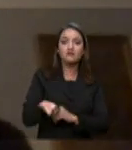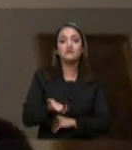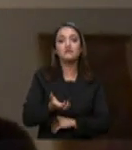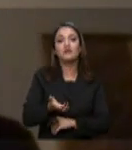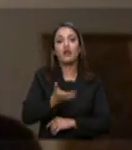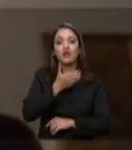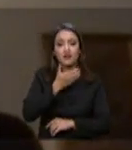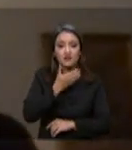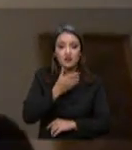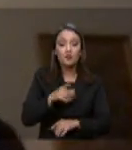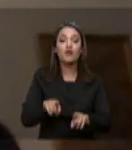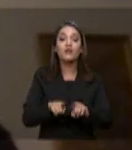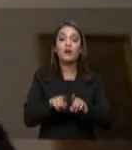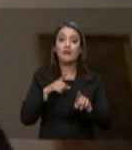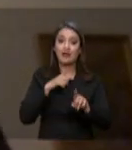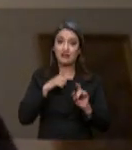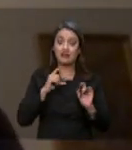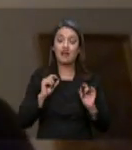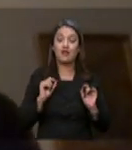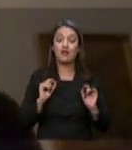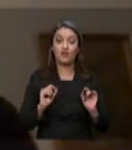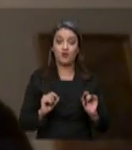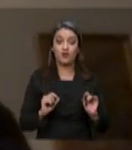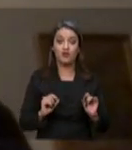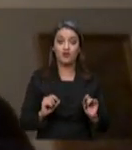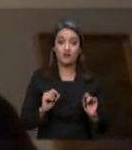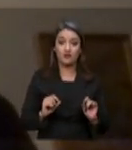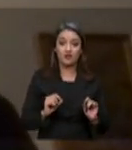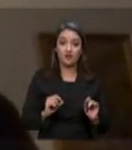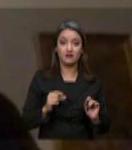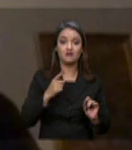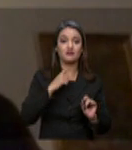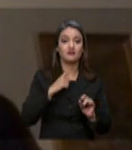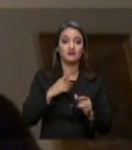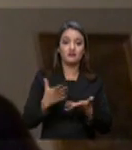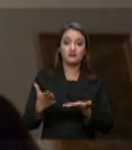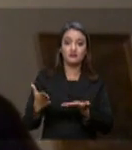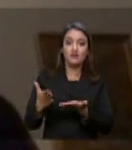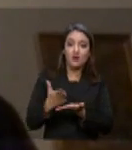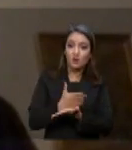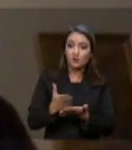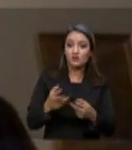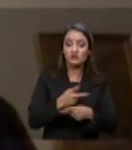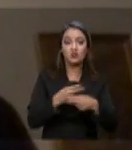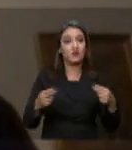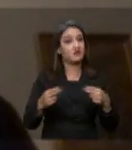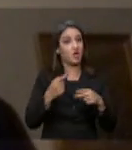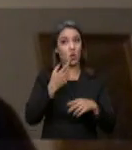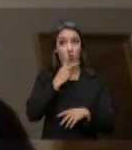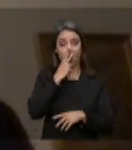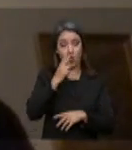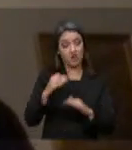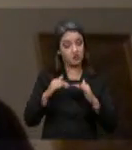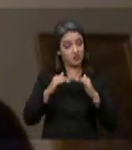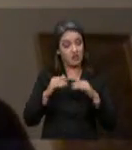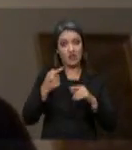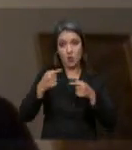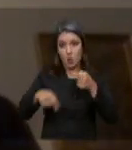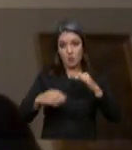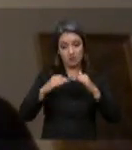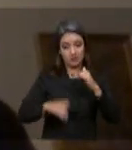não ser até apropriado diria em alguns aspectos para menores de idade ou